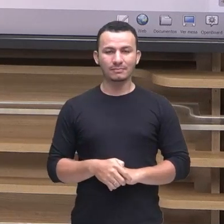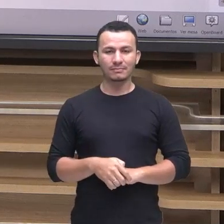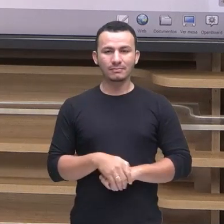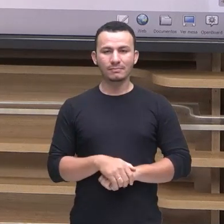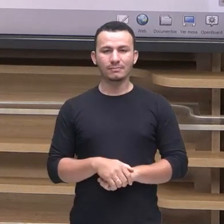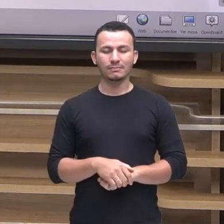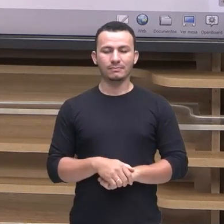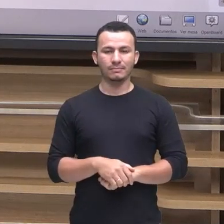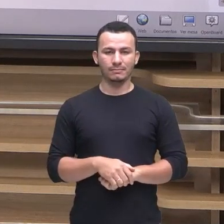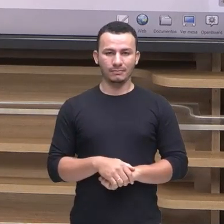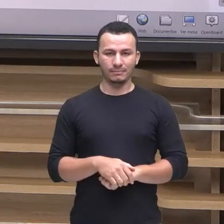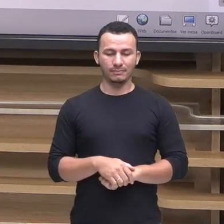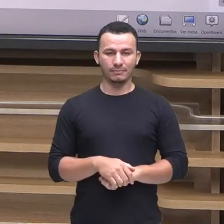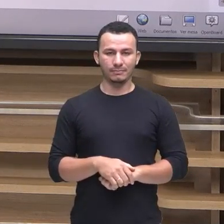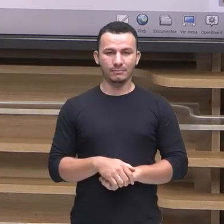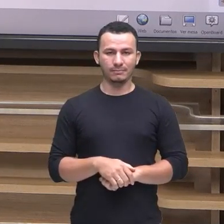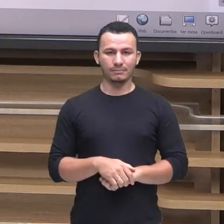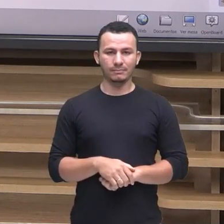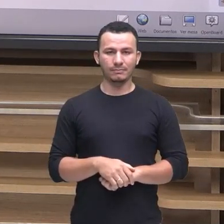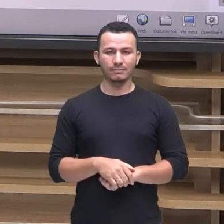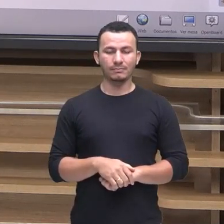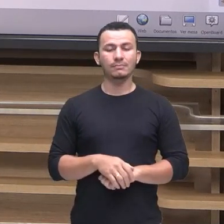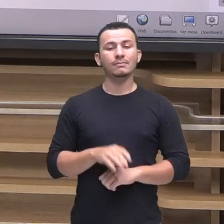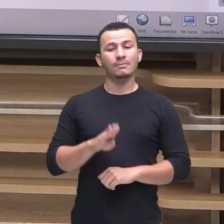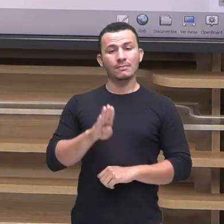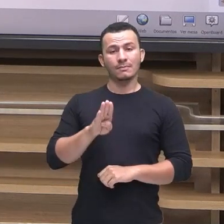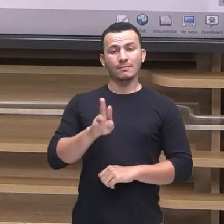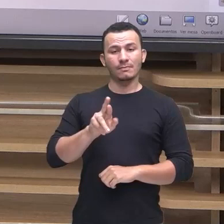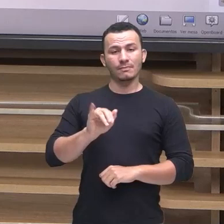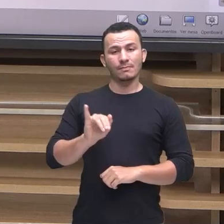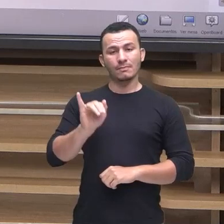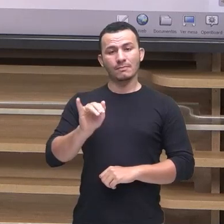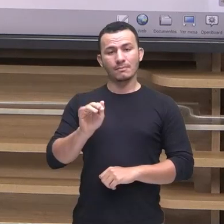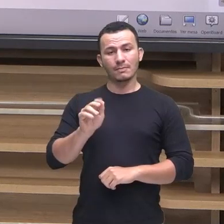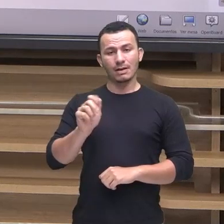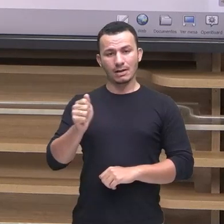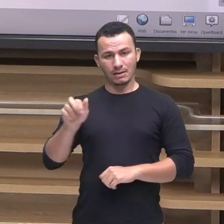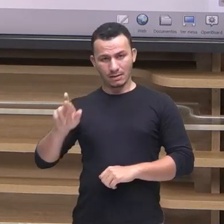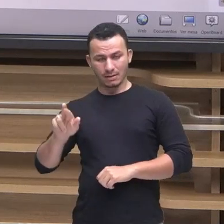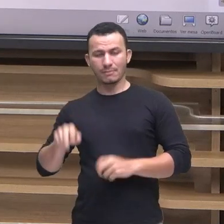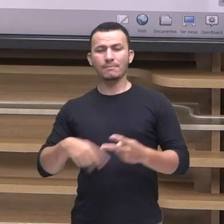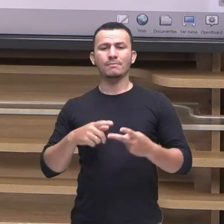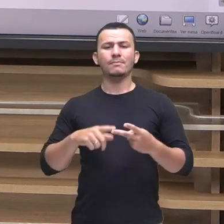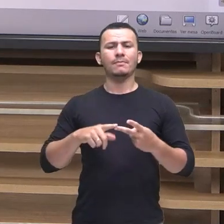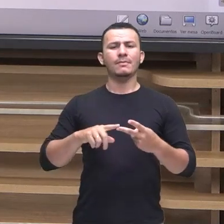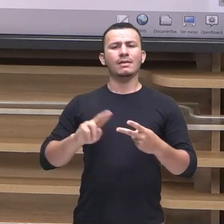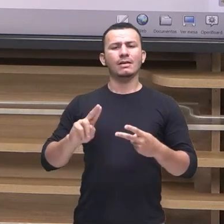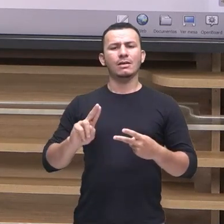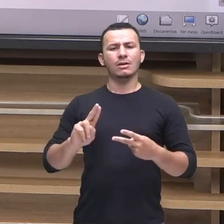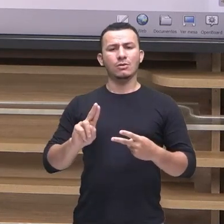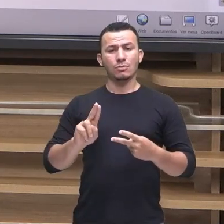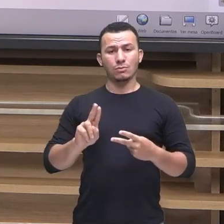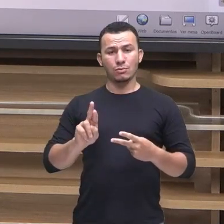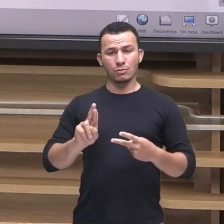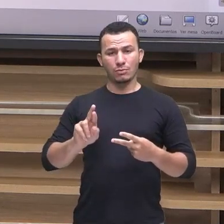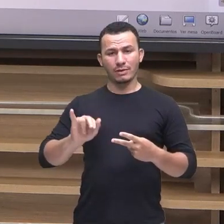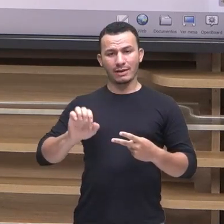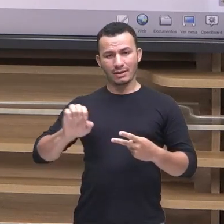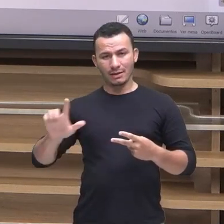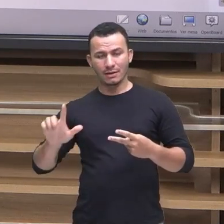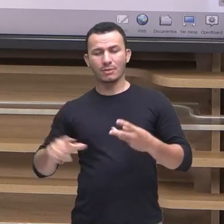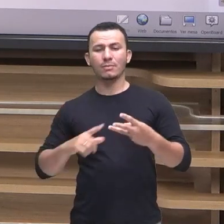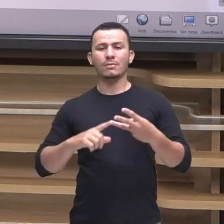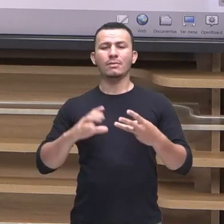deixa eu ver aqui, do Brian, do Uriel, né, da Emily e do Carlos. E aí